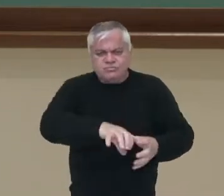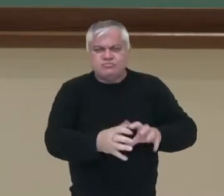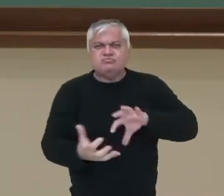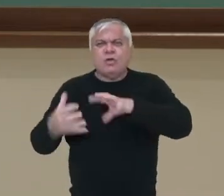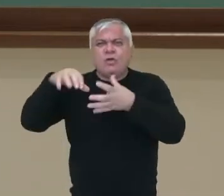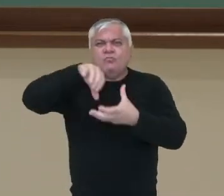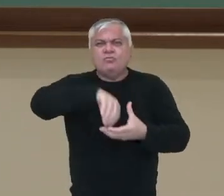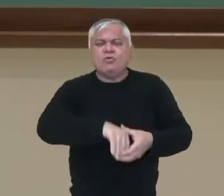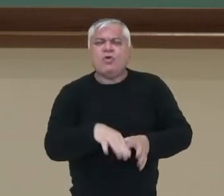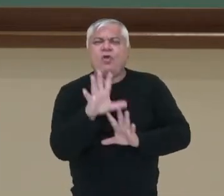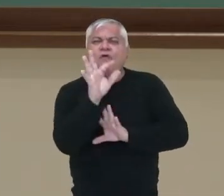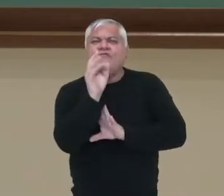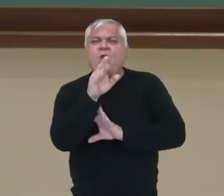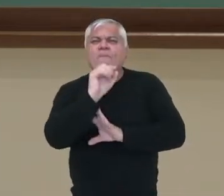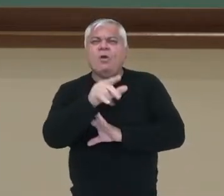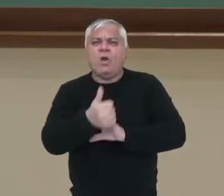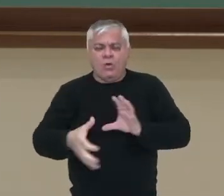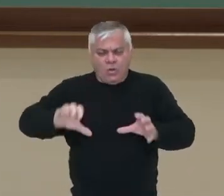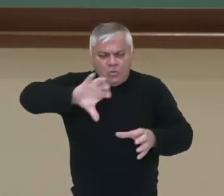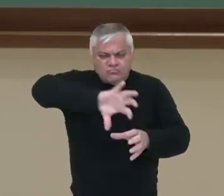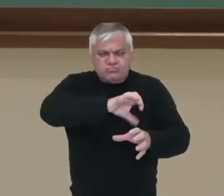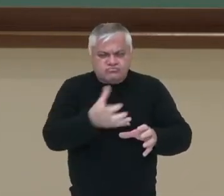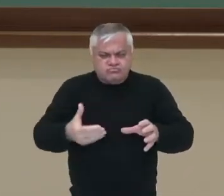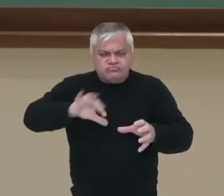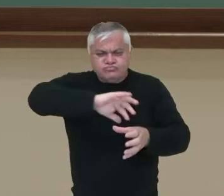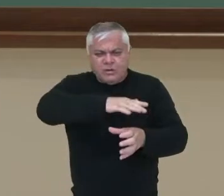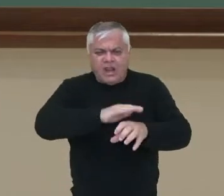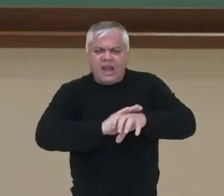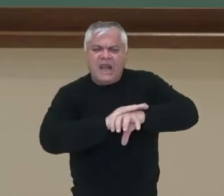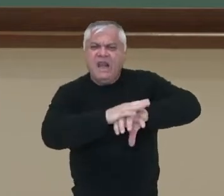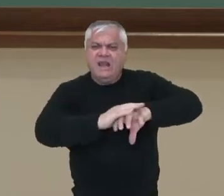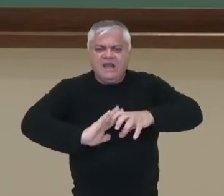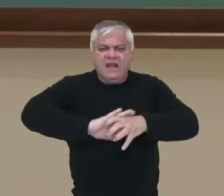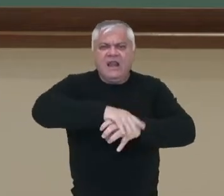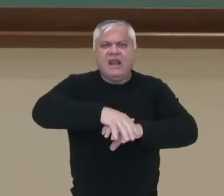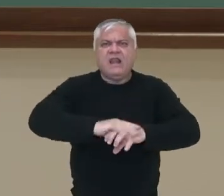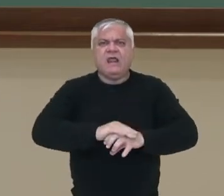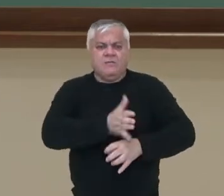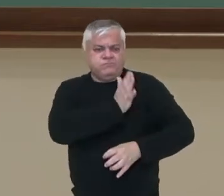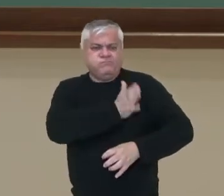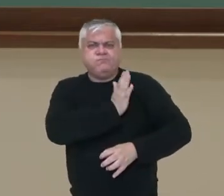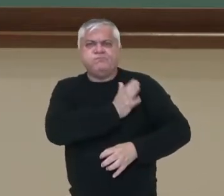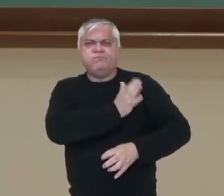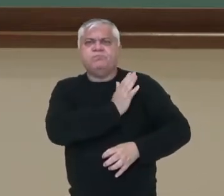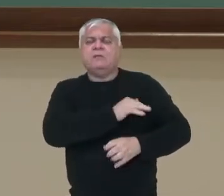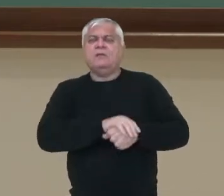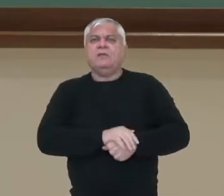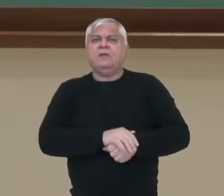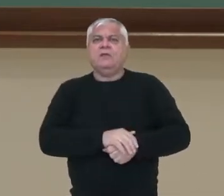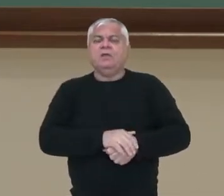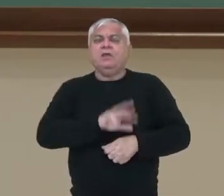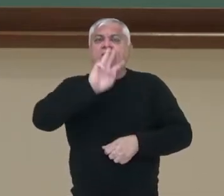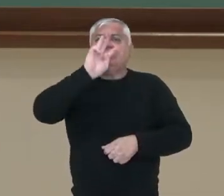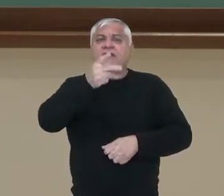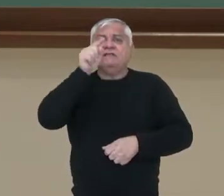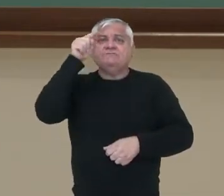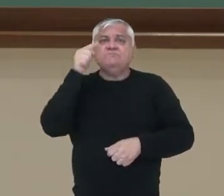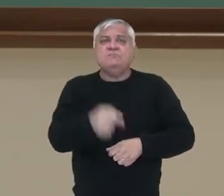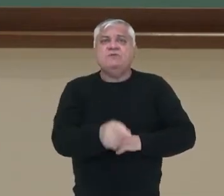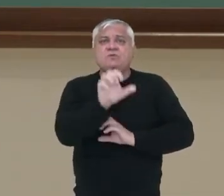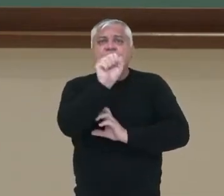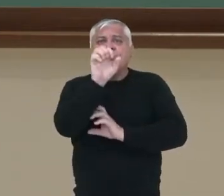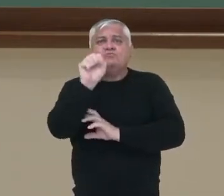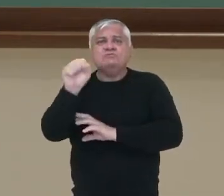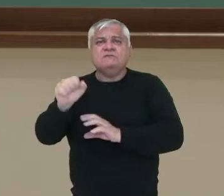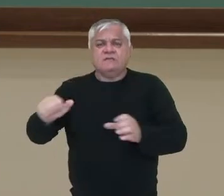rápida decomposição. Olha só que interessante, né? Um coração que pode passar ali dentro cerca de 3.800